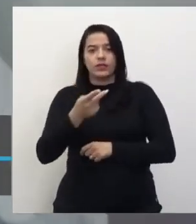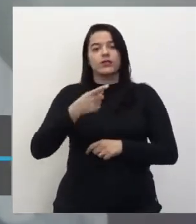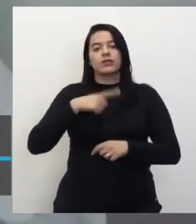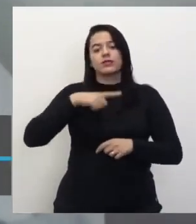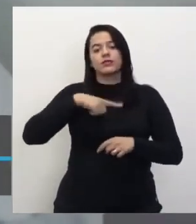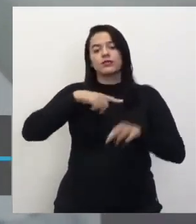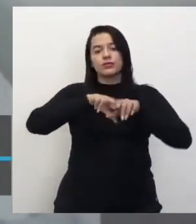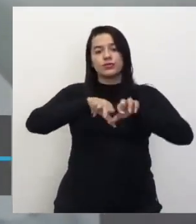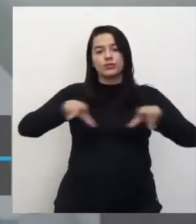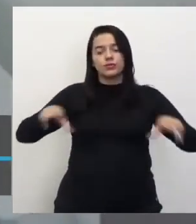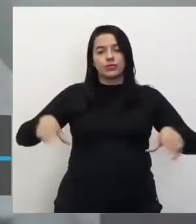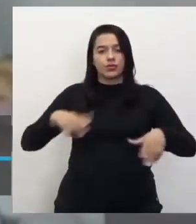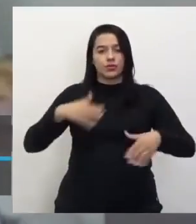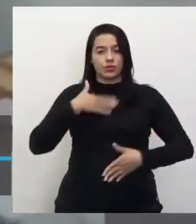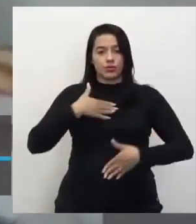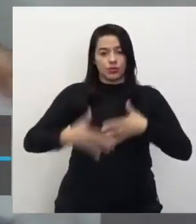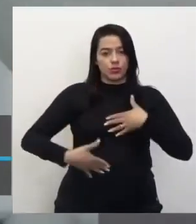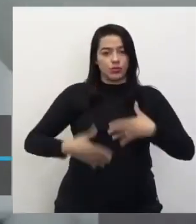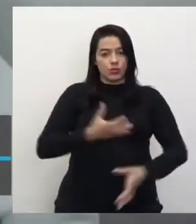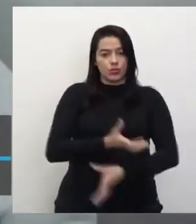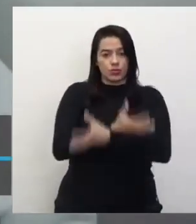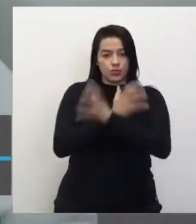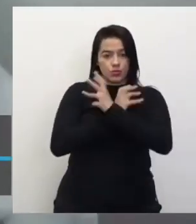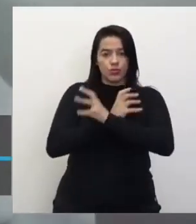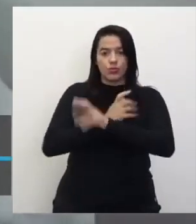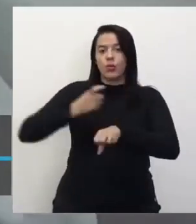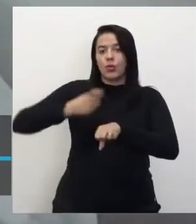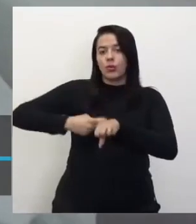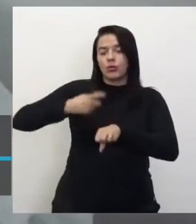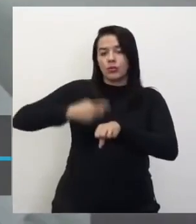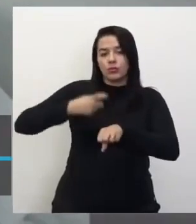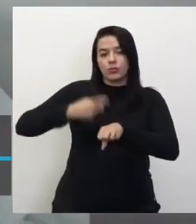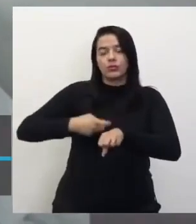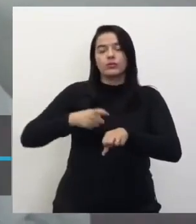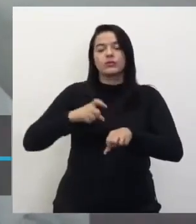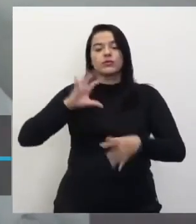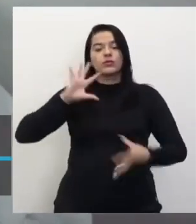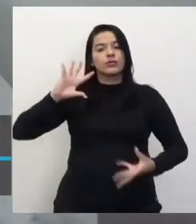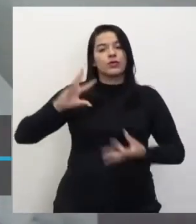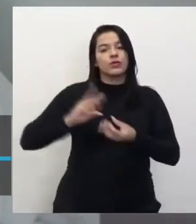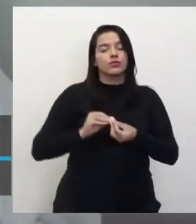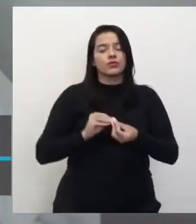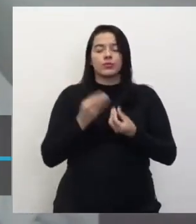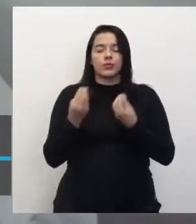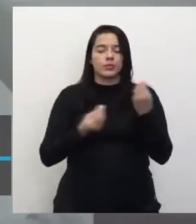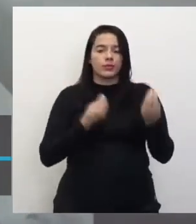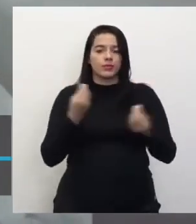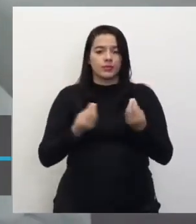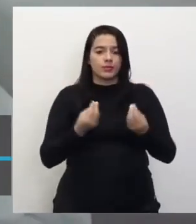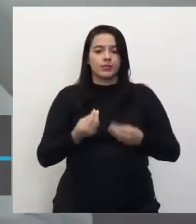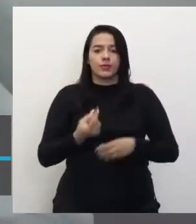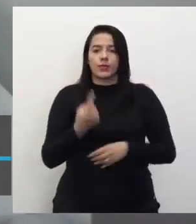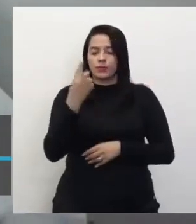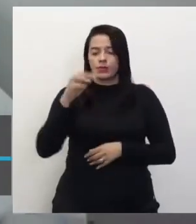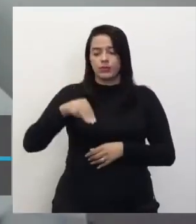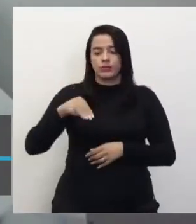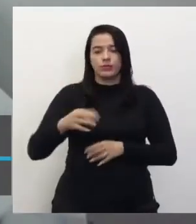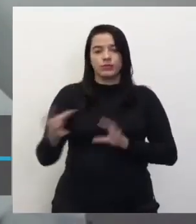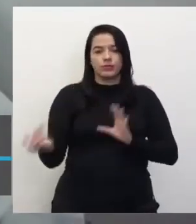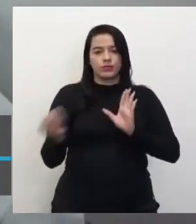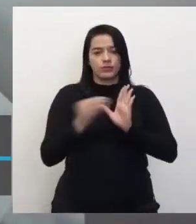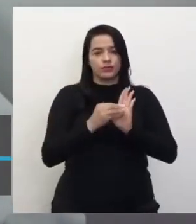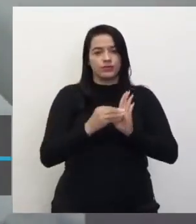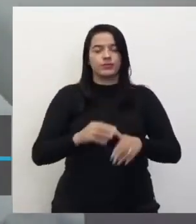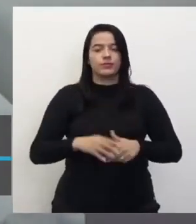do esqueleto. Como é que você faria um resumão dessa aula aí? Eu vou dar 1 minuto para você colocar aqui para mim. Tá bom?